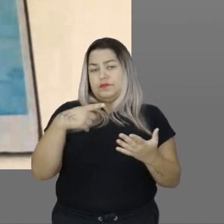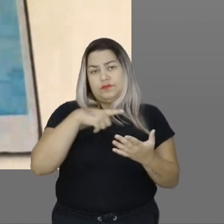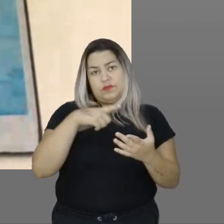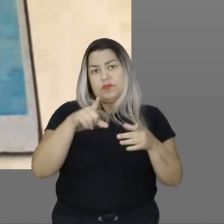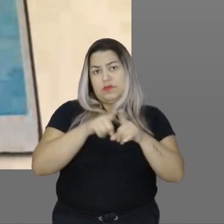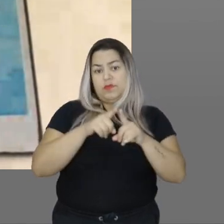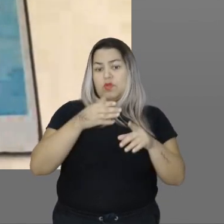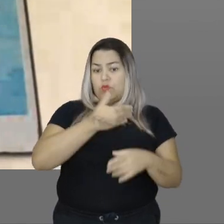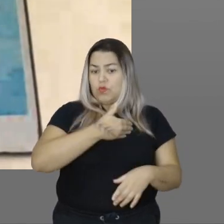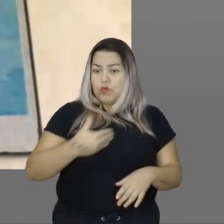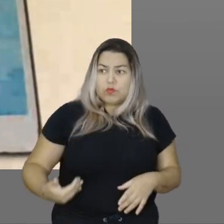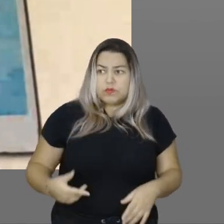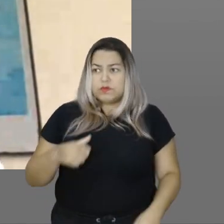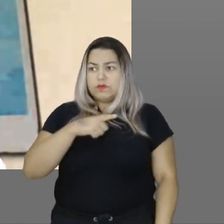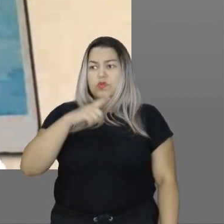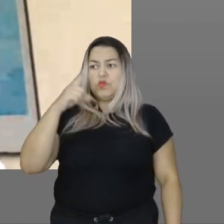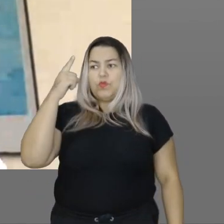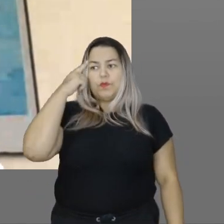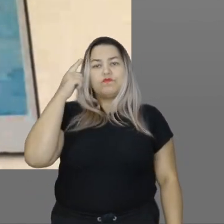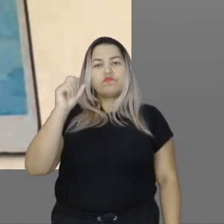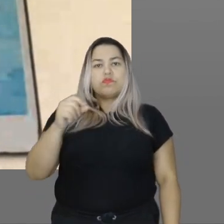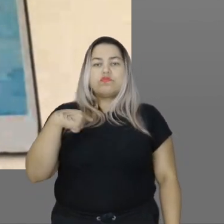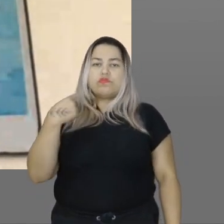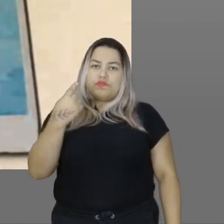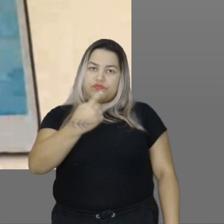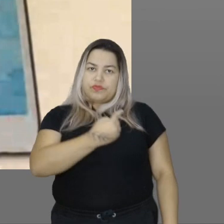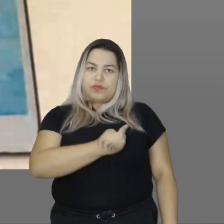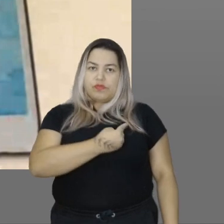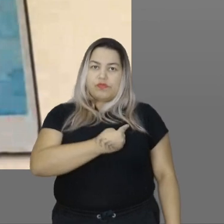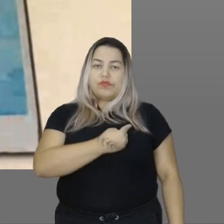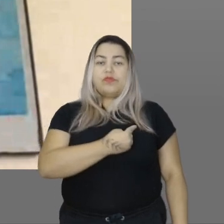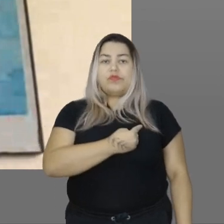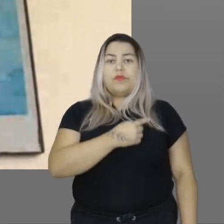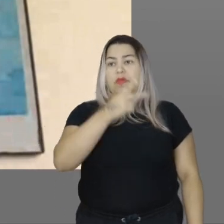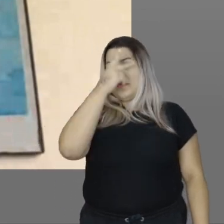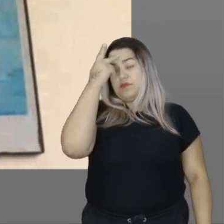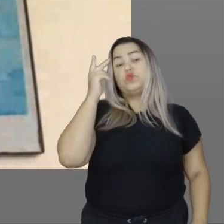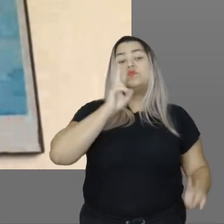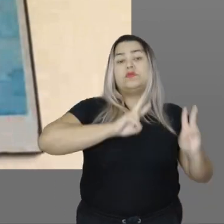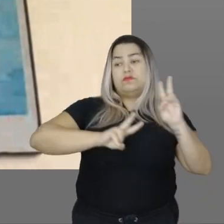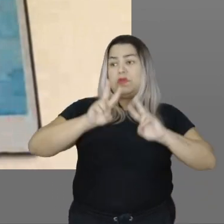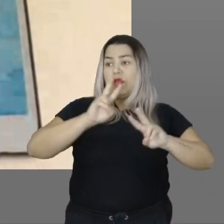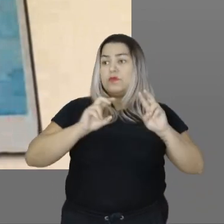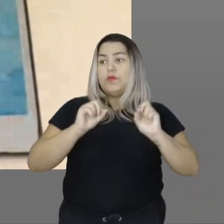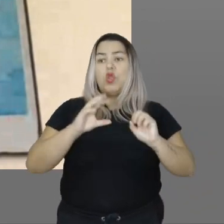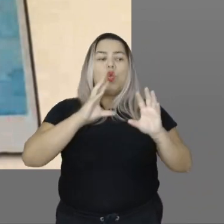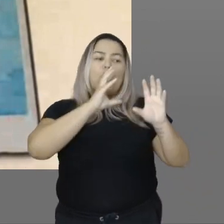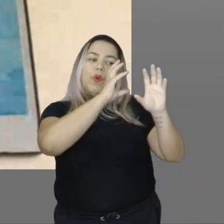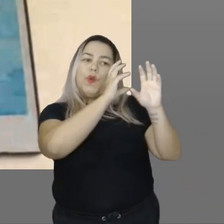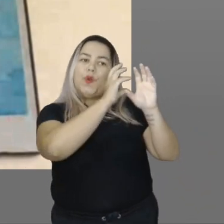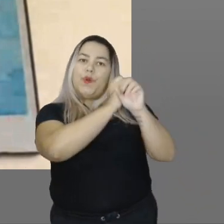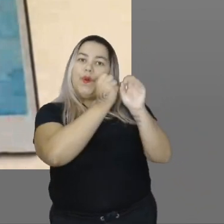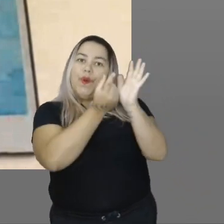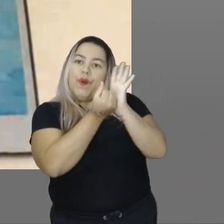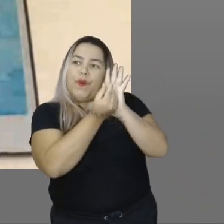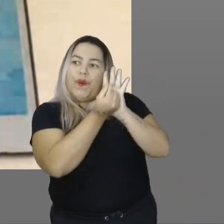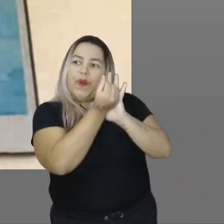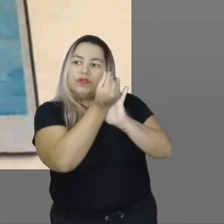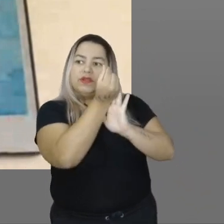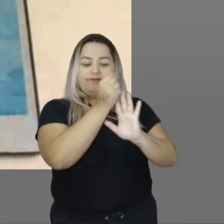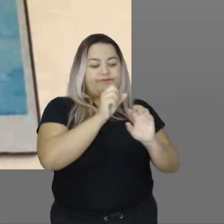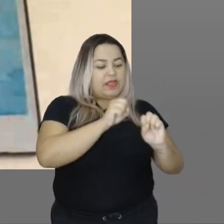que tu tenhas uma ideia, Amanda, tu e os nossos internautas, né, o orçamento da educação